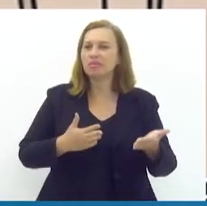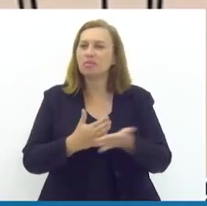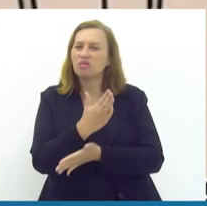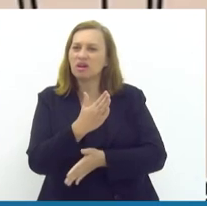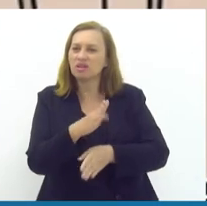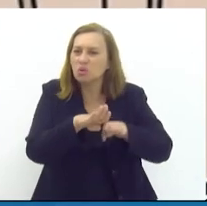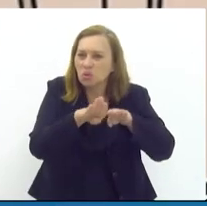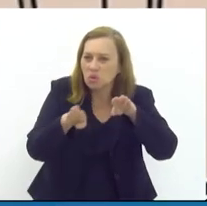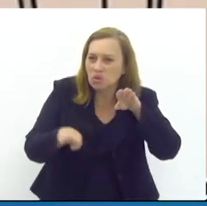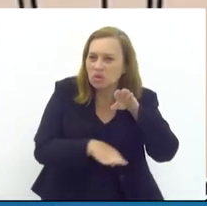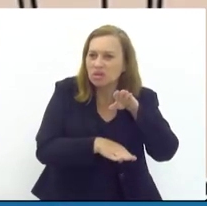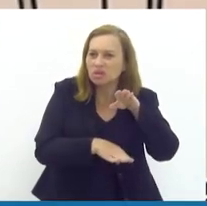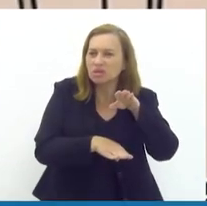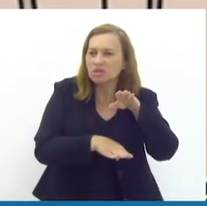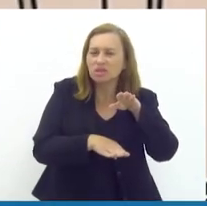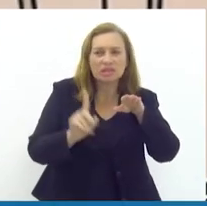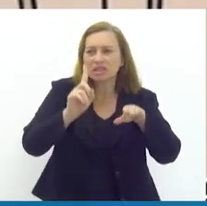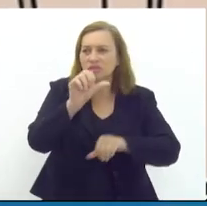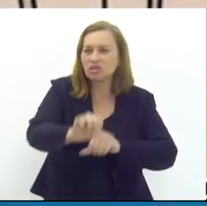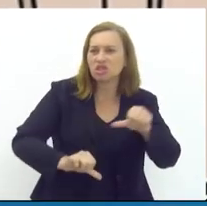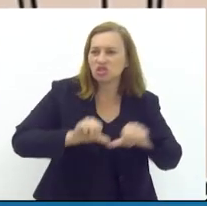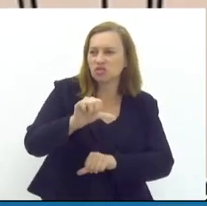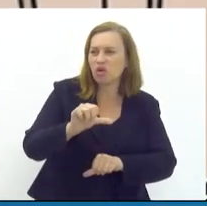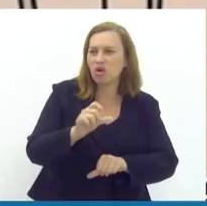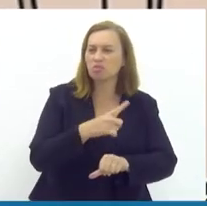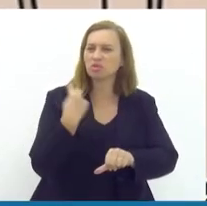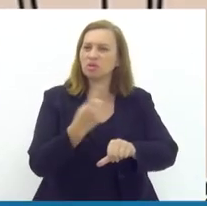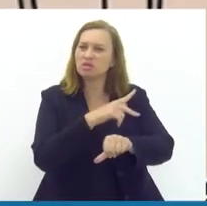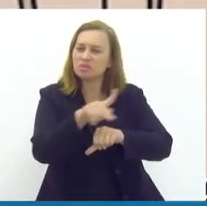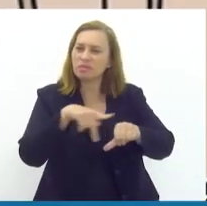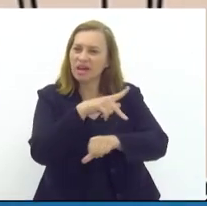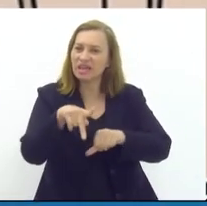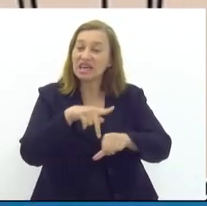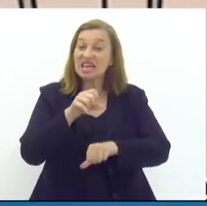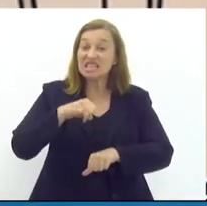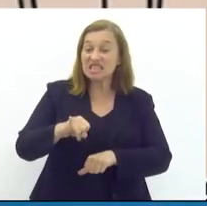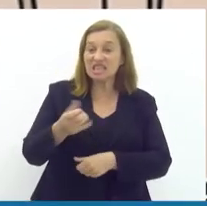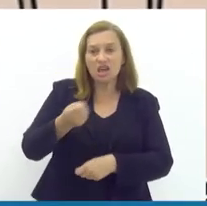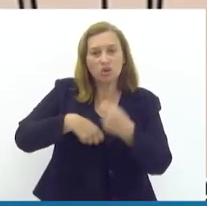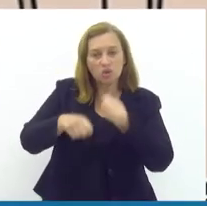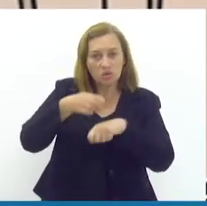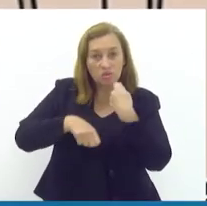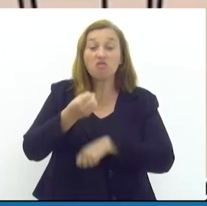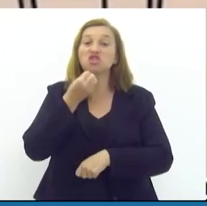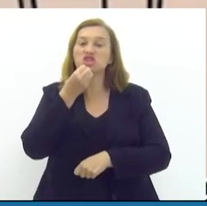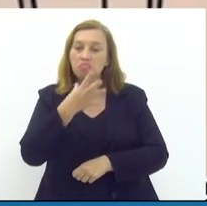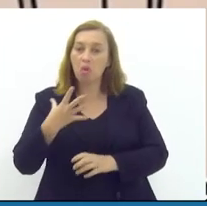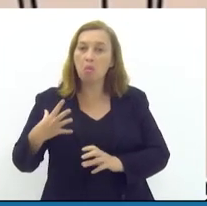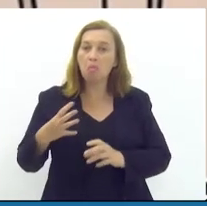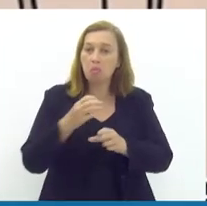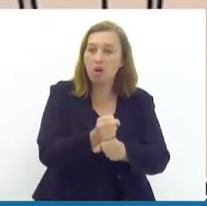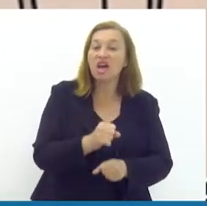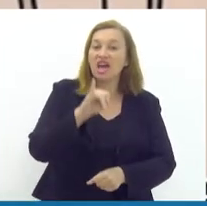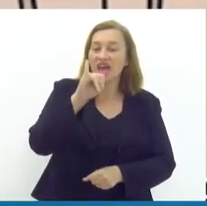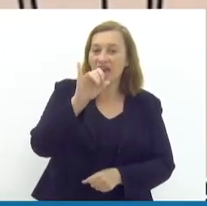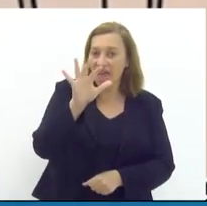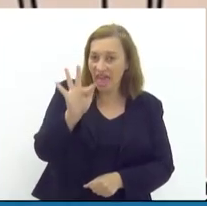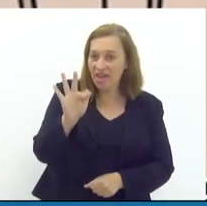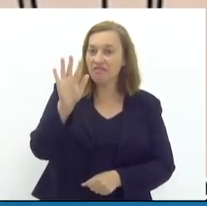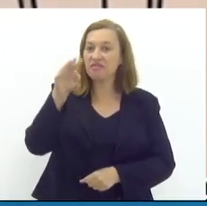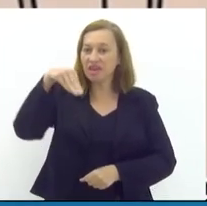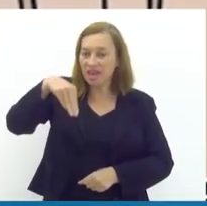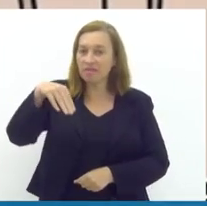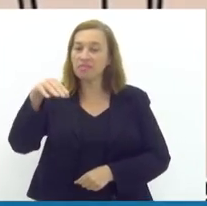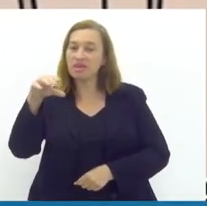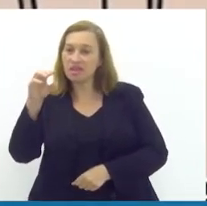não transforma o nosso país e se economista fosse bom em cálculos o FMI teria acertar todas as previsões